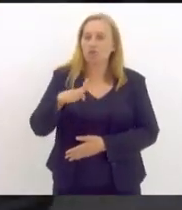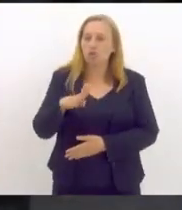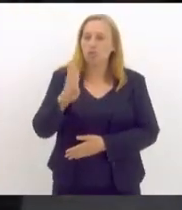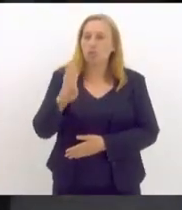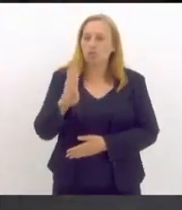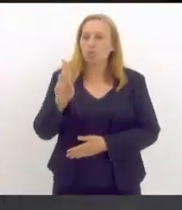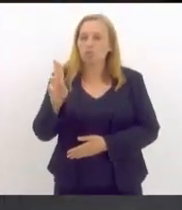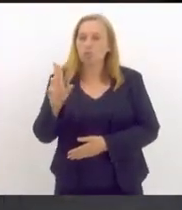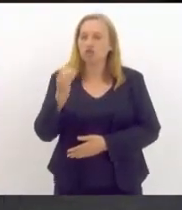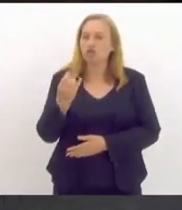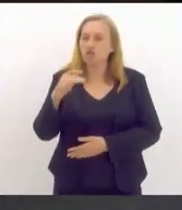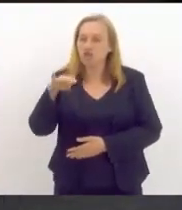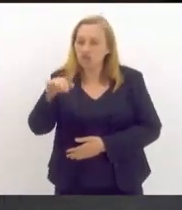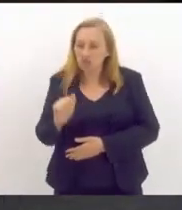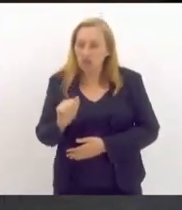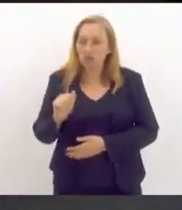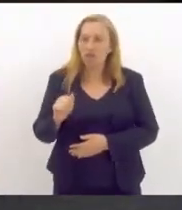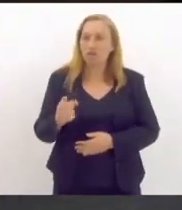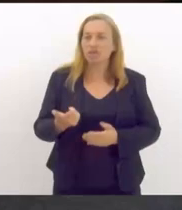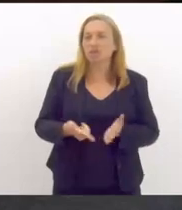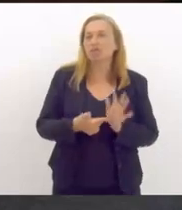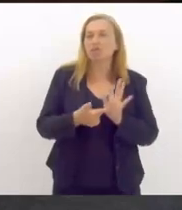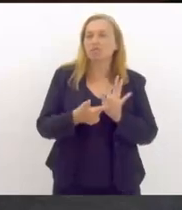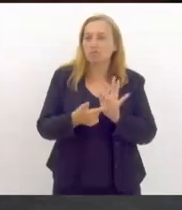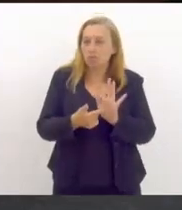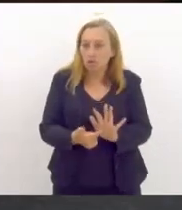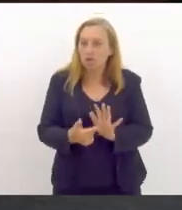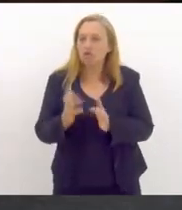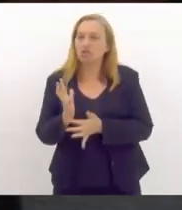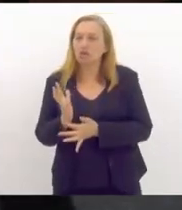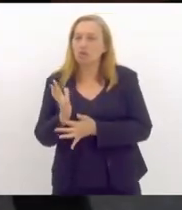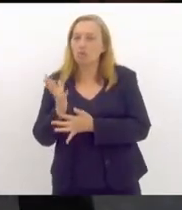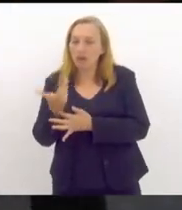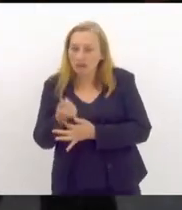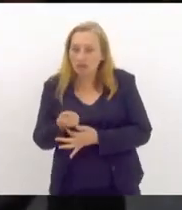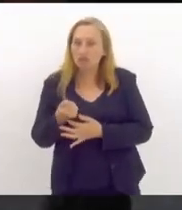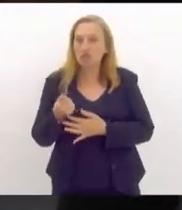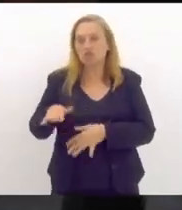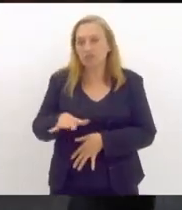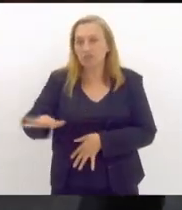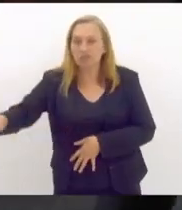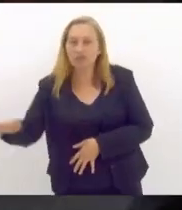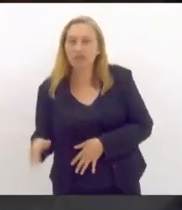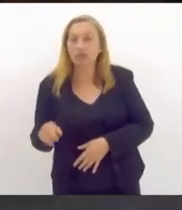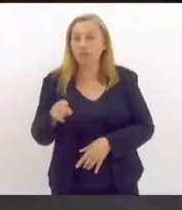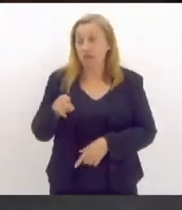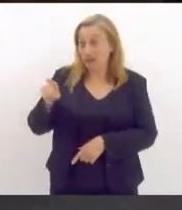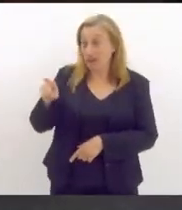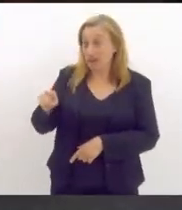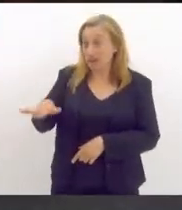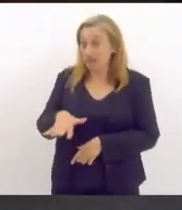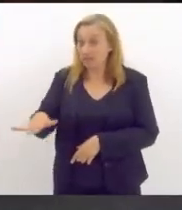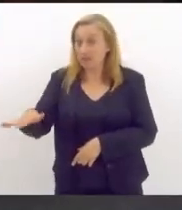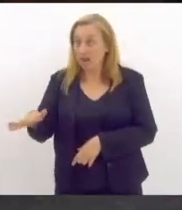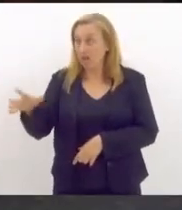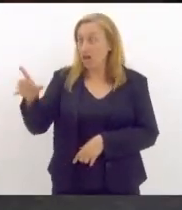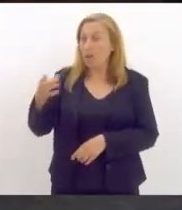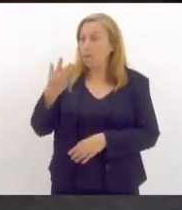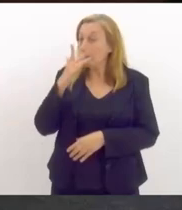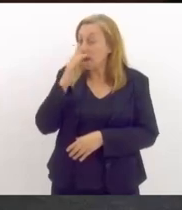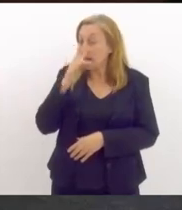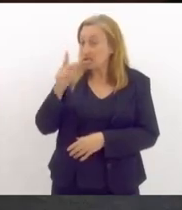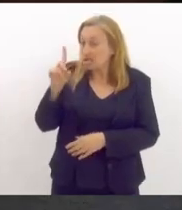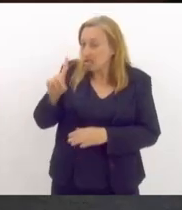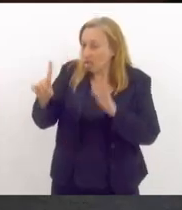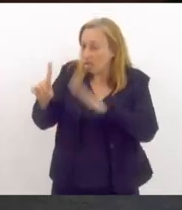que respeita que prega muito esse amadurecimento do artista perante a comunidade porque ela na comunidade é Deus da comunidade dela